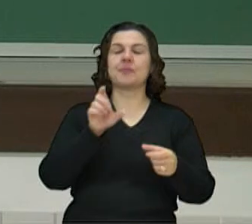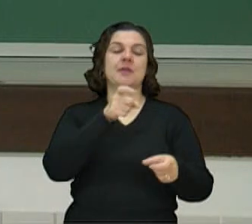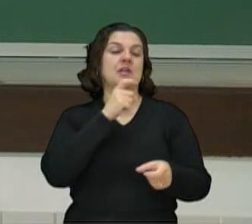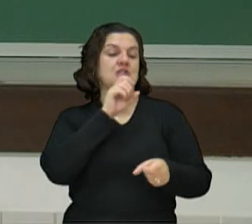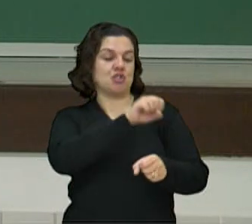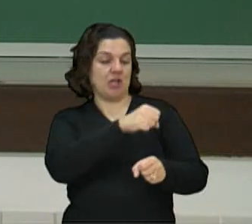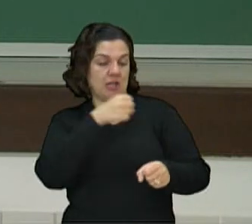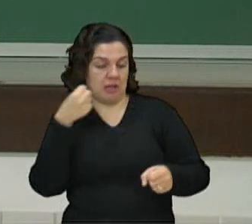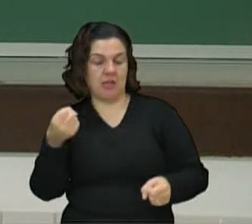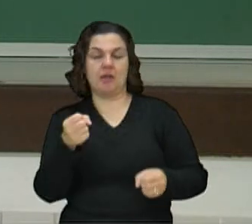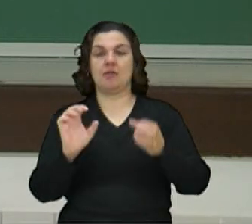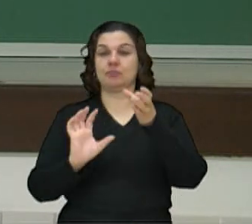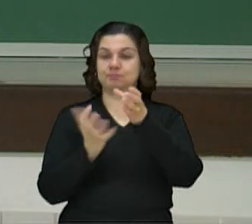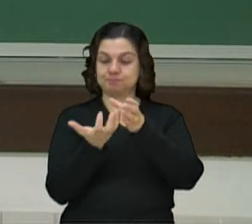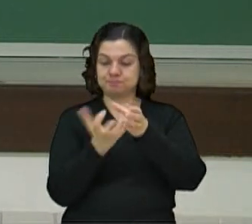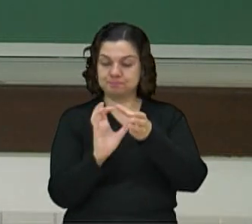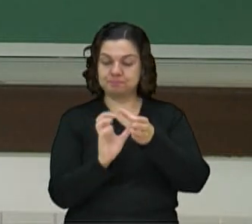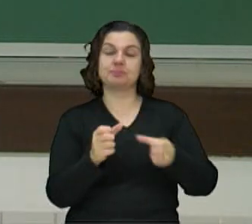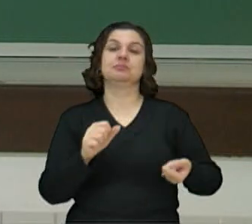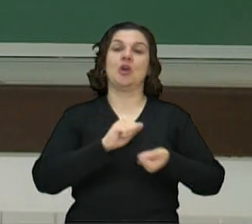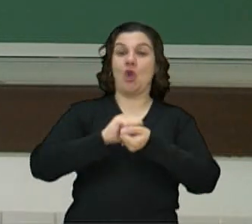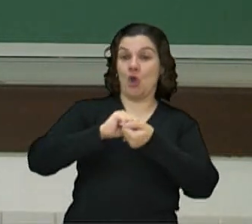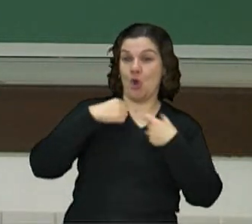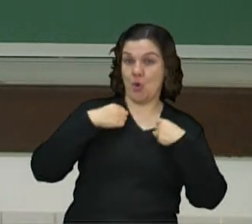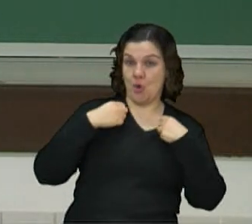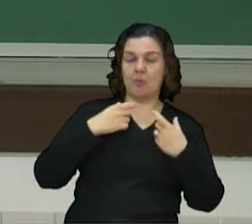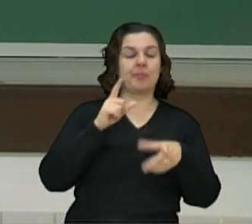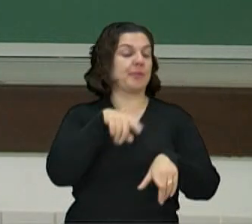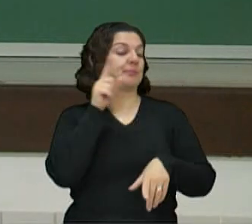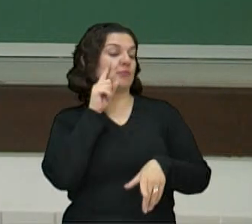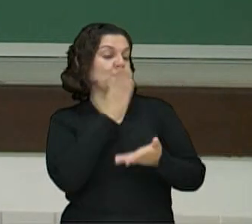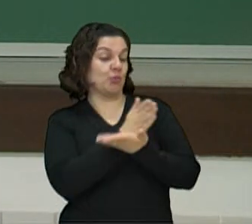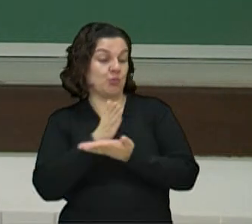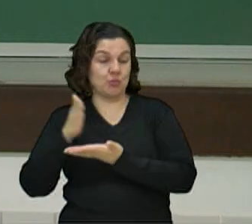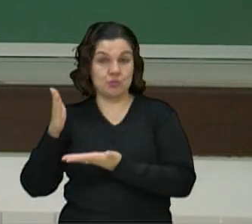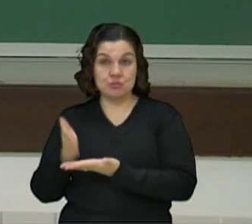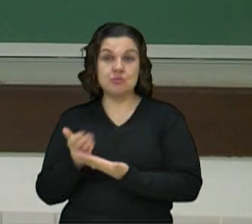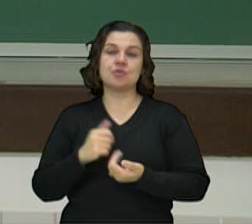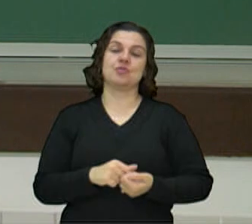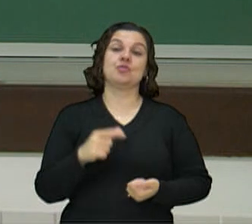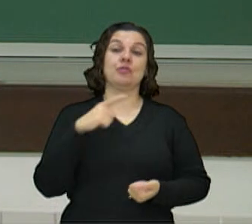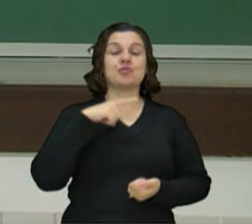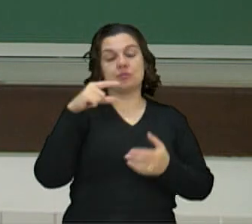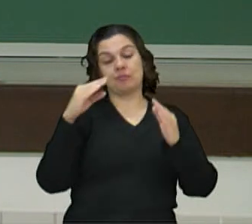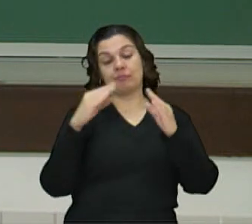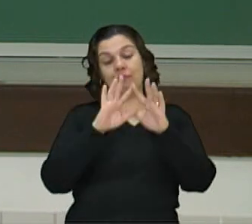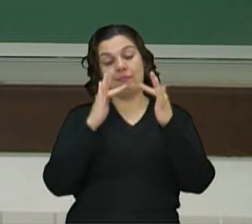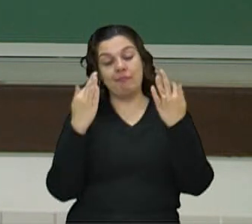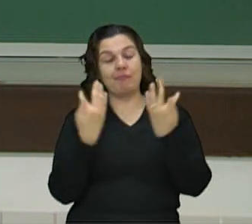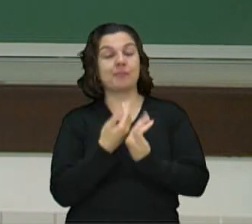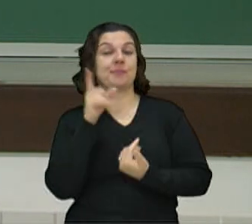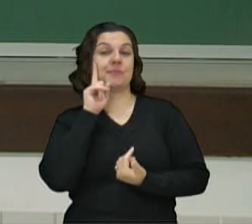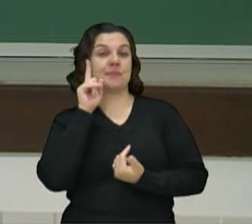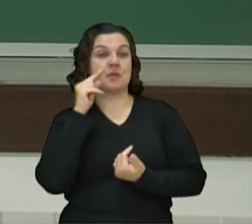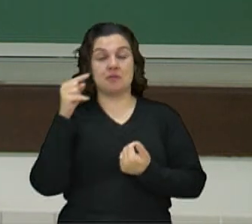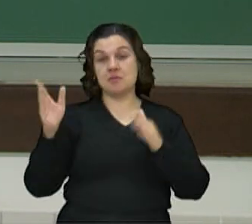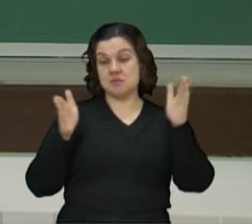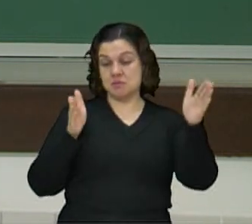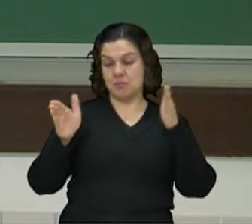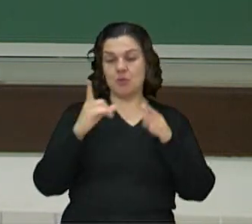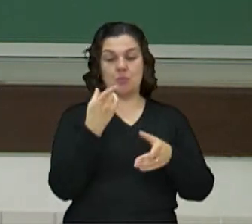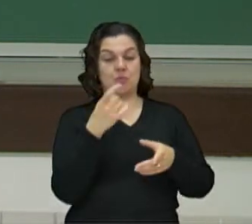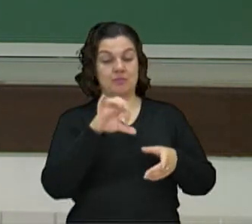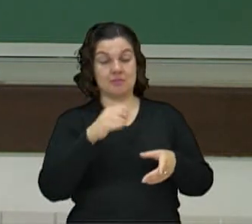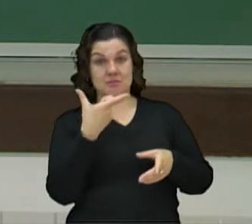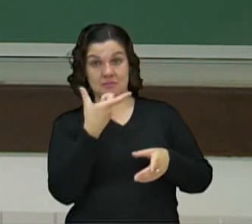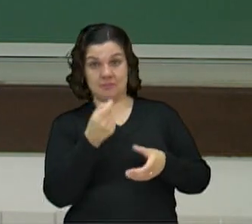geladeira, máquina de lavar, passaram a fazer parte do dia a dia das famílias americanas aí nessa década de